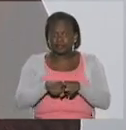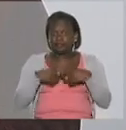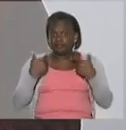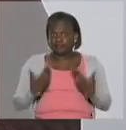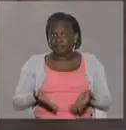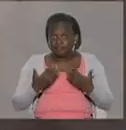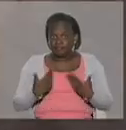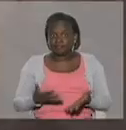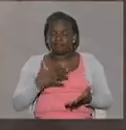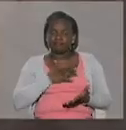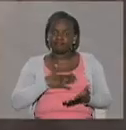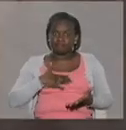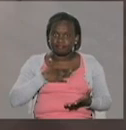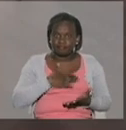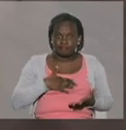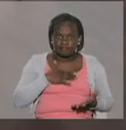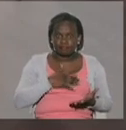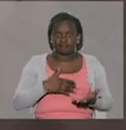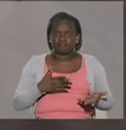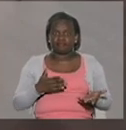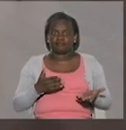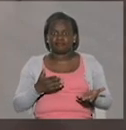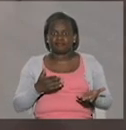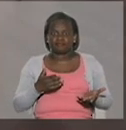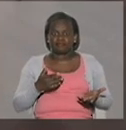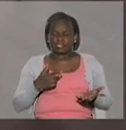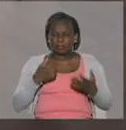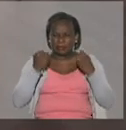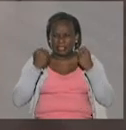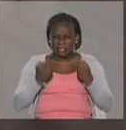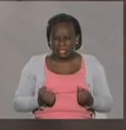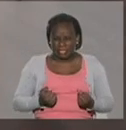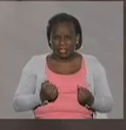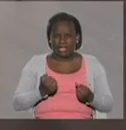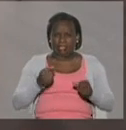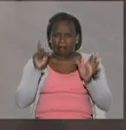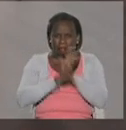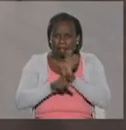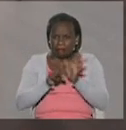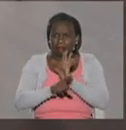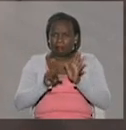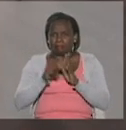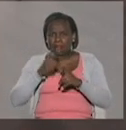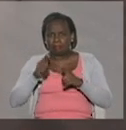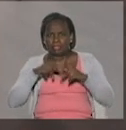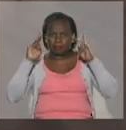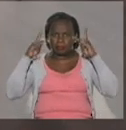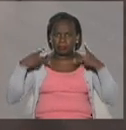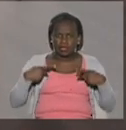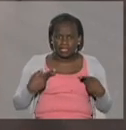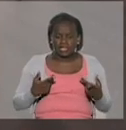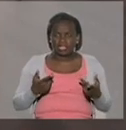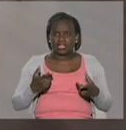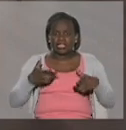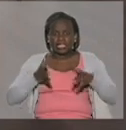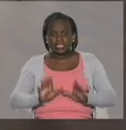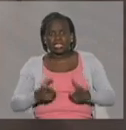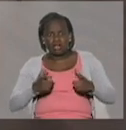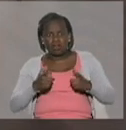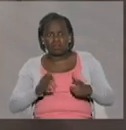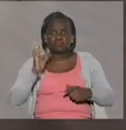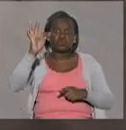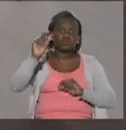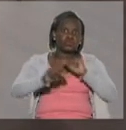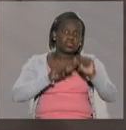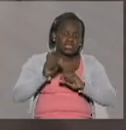uma forma leve, agradável, sem trazer aquele peso das grandes questões humanas, de onde viemos,